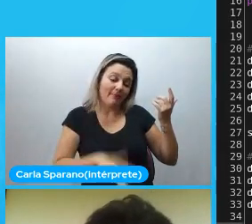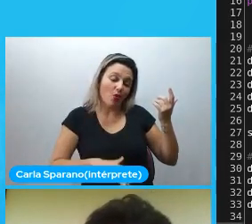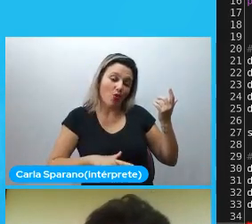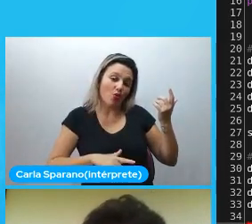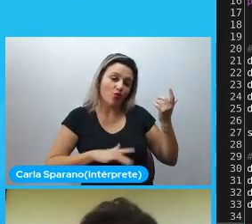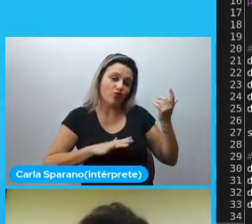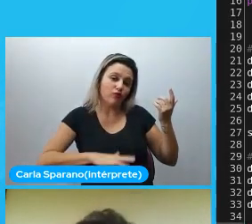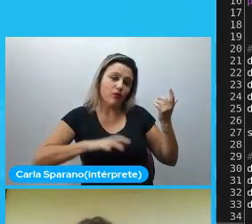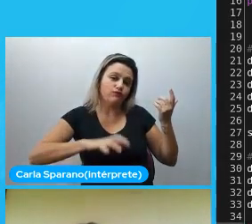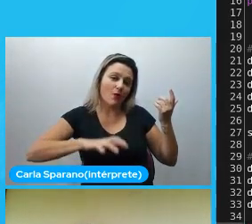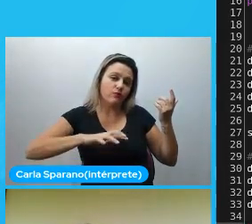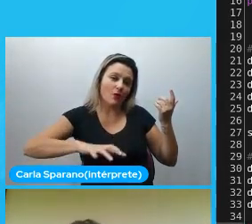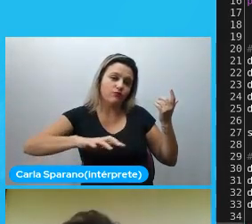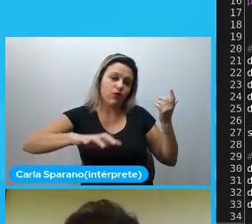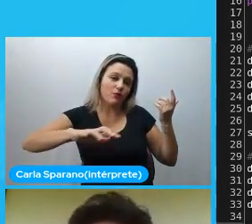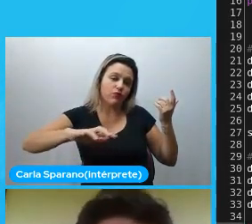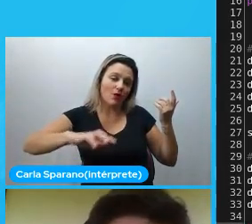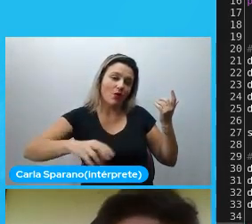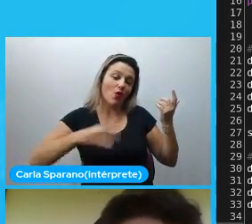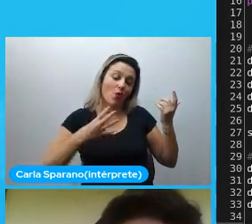8. Agora vai dar bom.